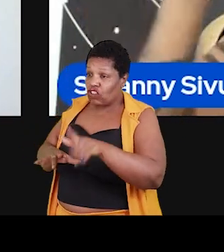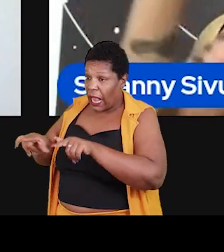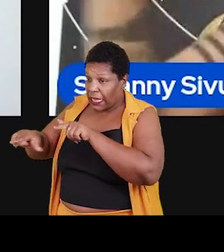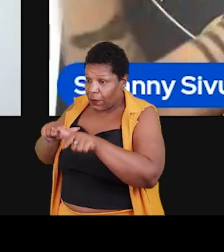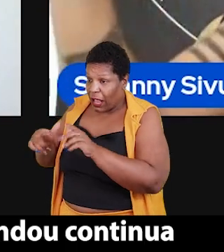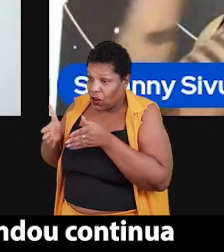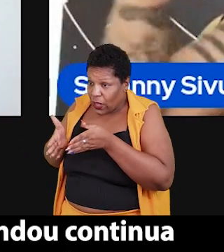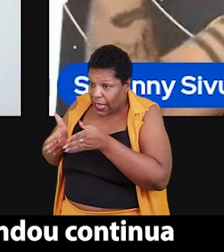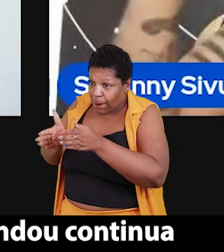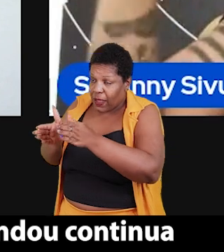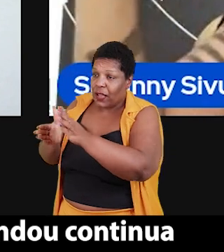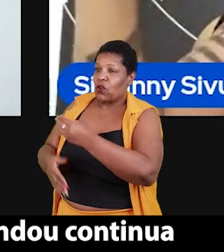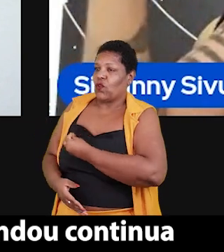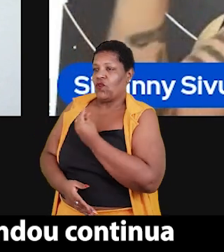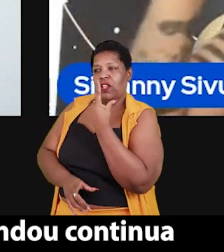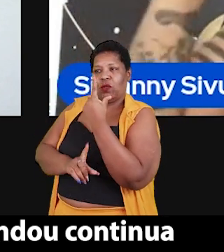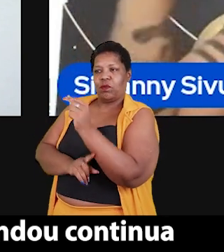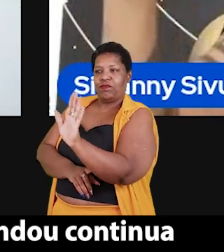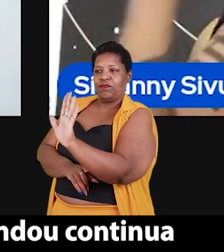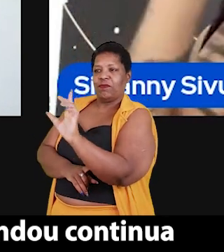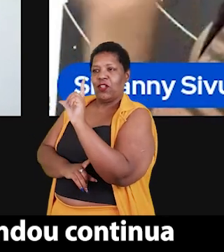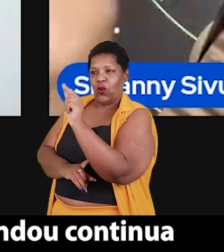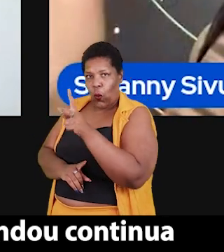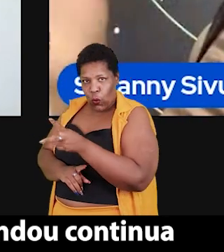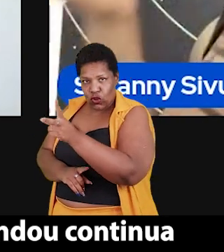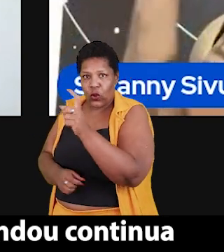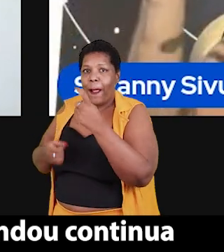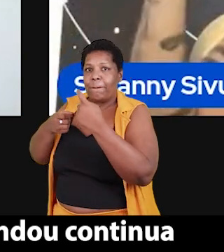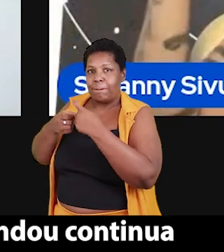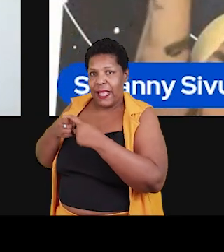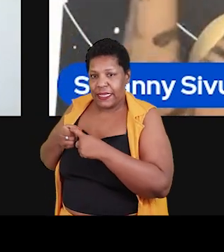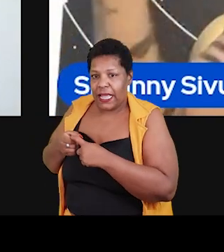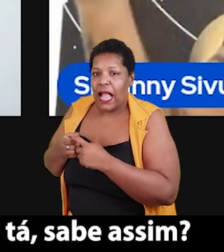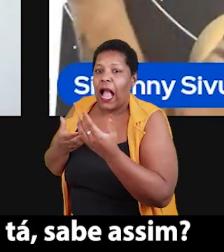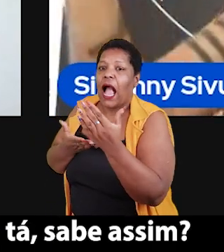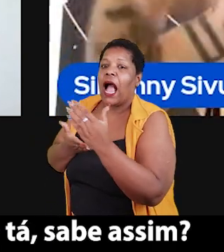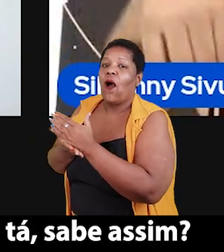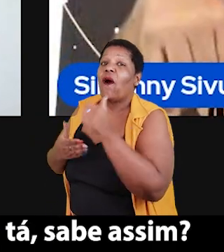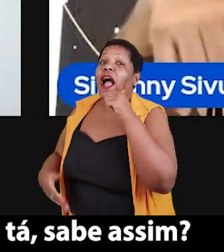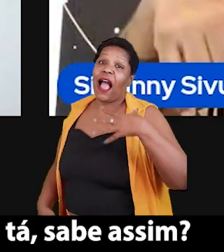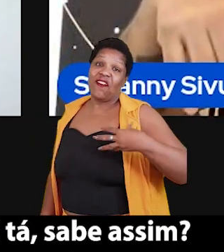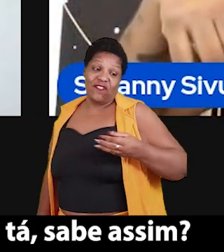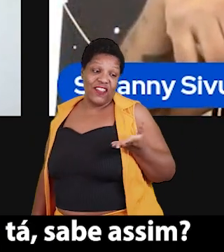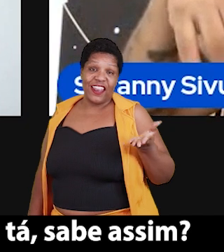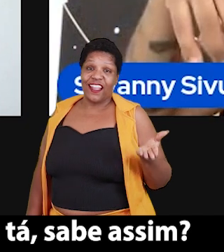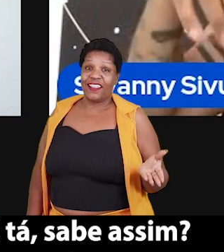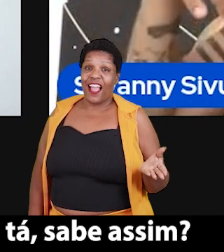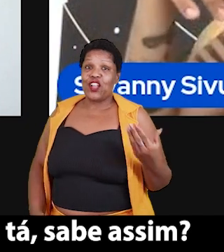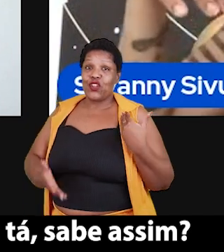encaminhados, vida andou, continuam parceiros do projeto, alguns a filha até tá, sabe